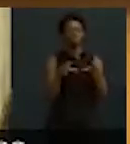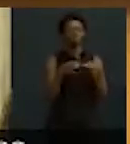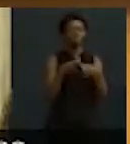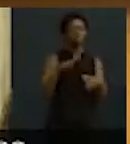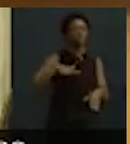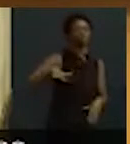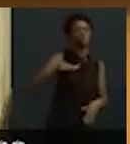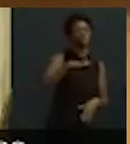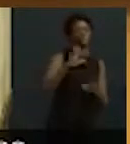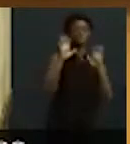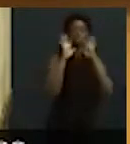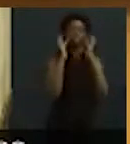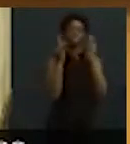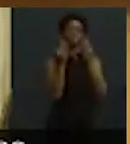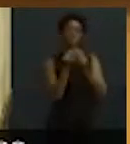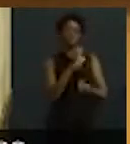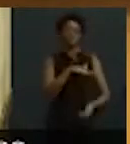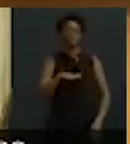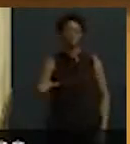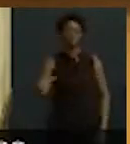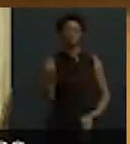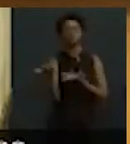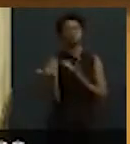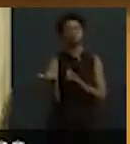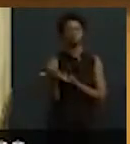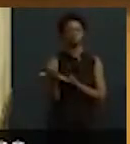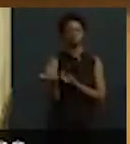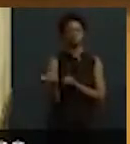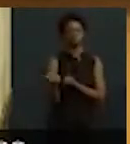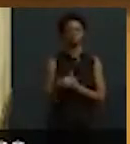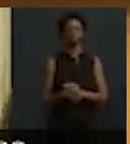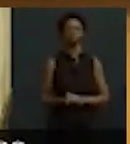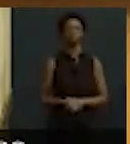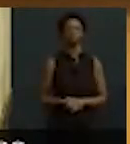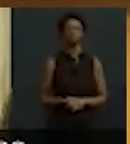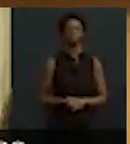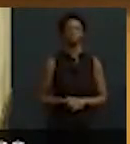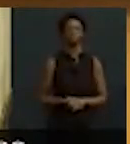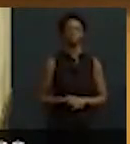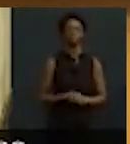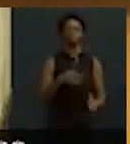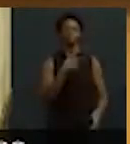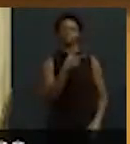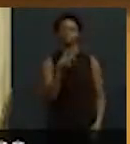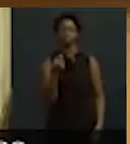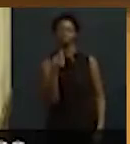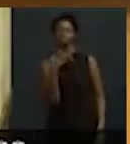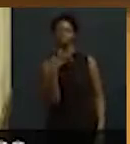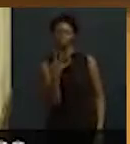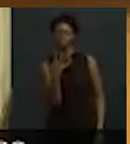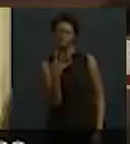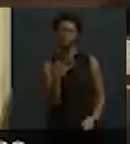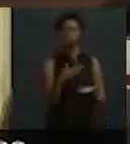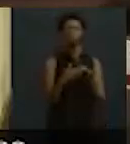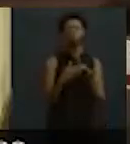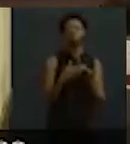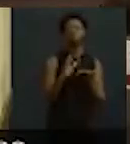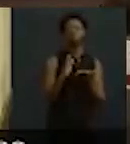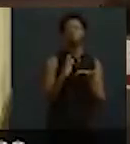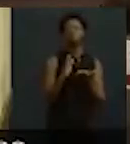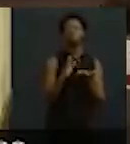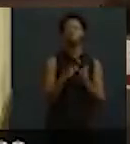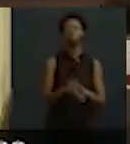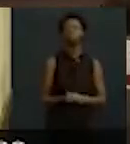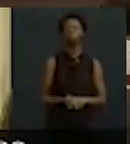nas áreas de família, infância e juventude. A partir de 2004, iniciou